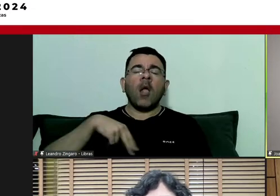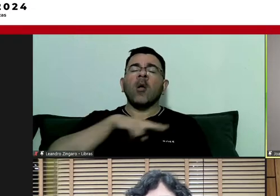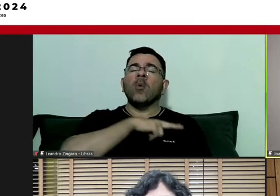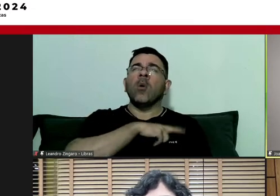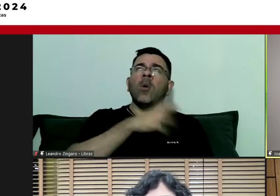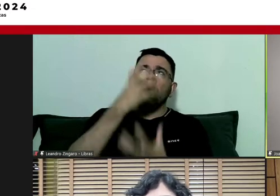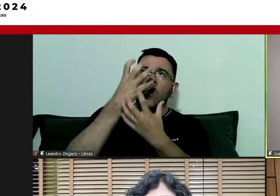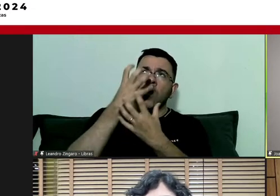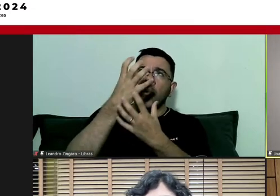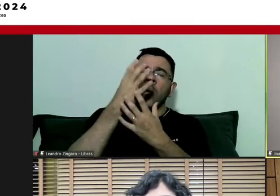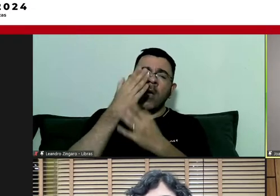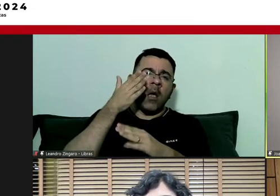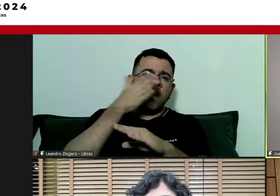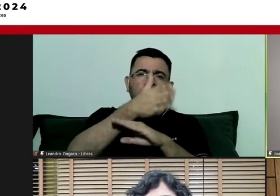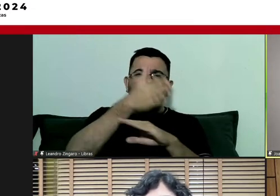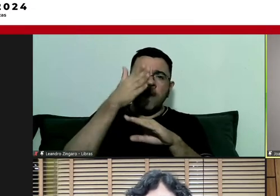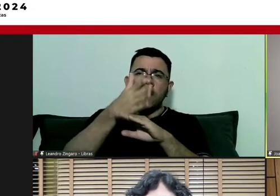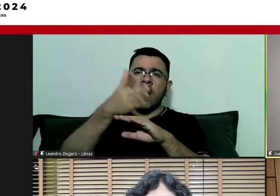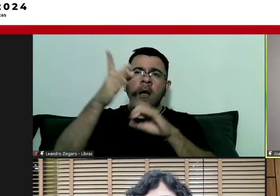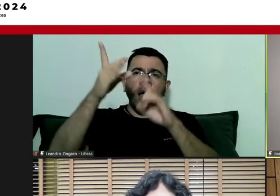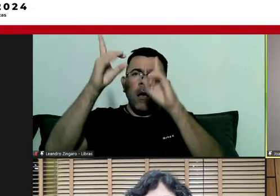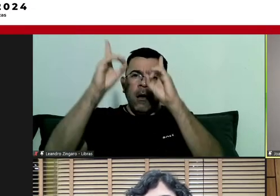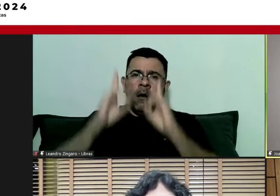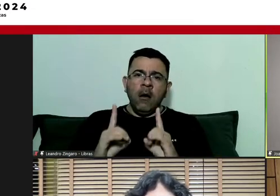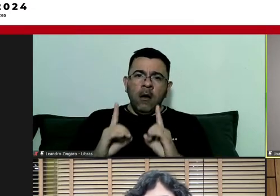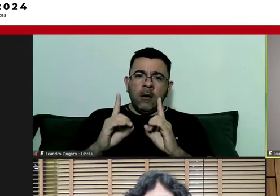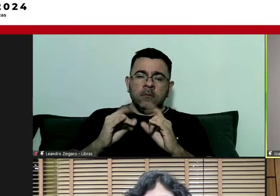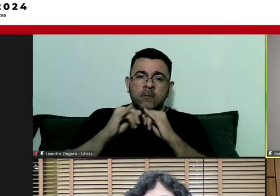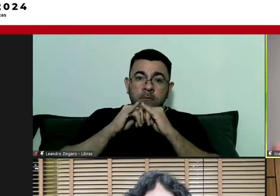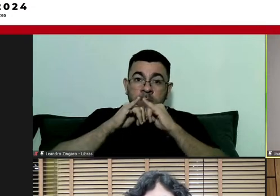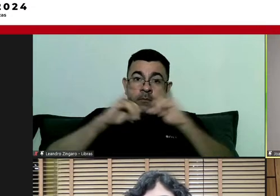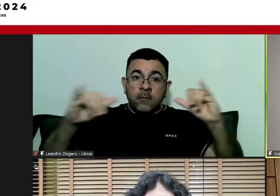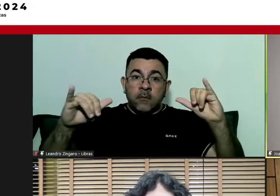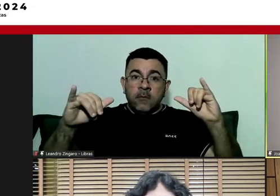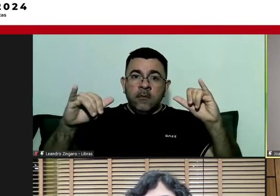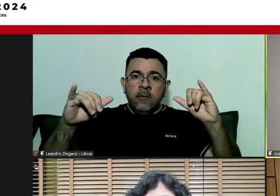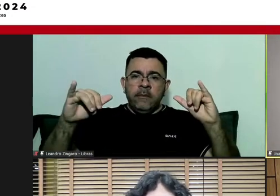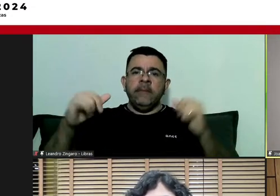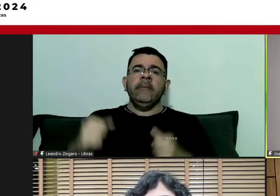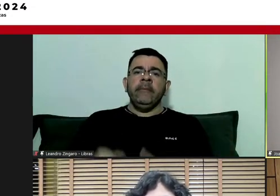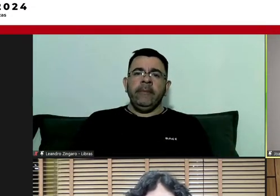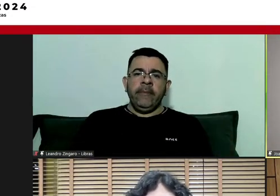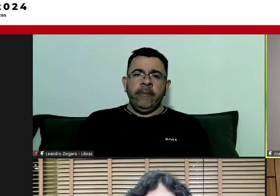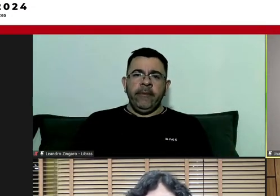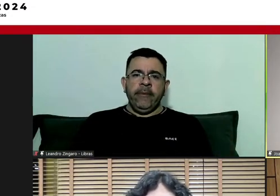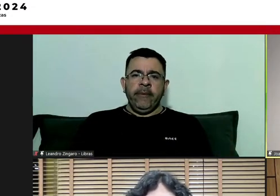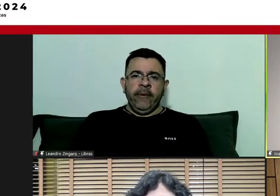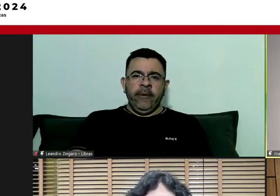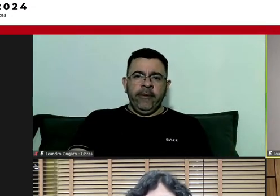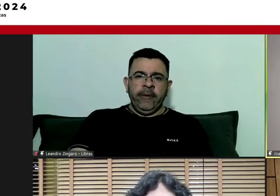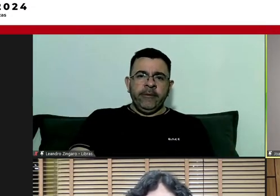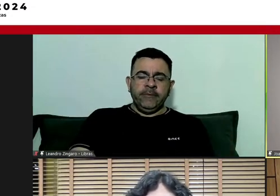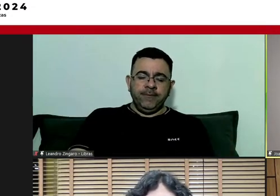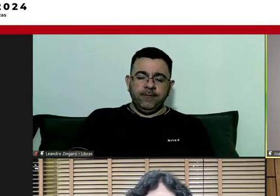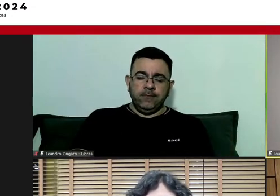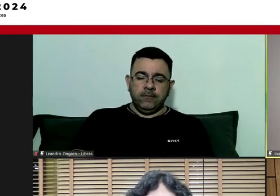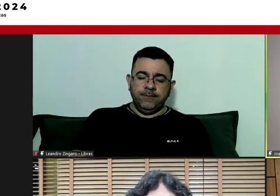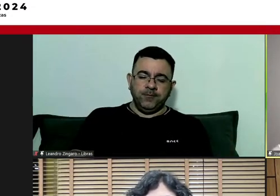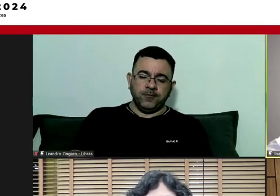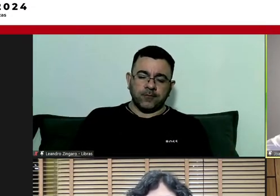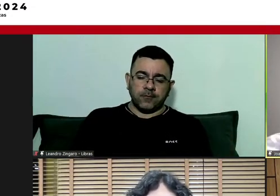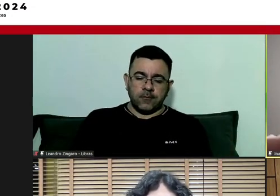acesso democratizar o acesso não deixar ninguém para trás a máxima é essa Eu Quero Voar eh e quero levar a